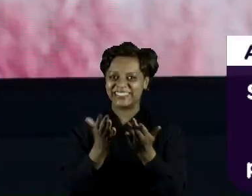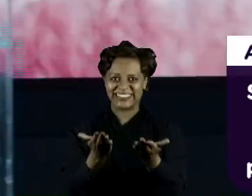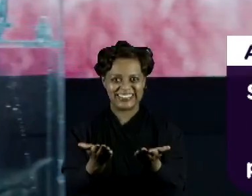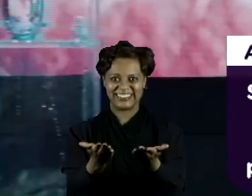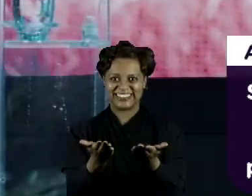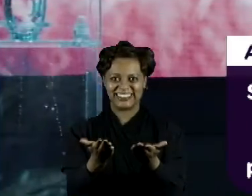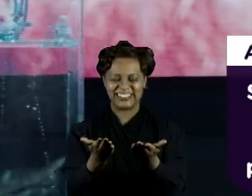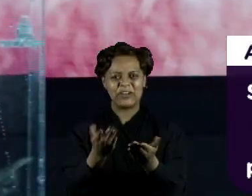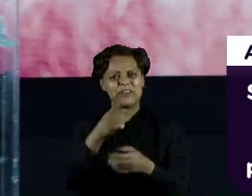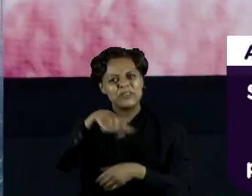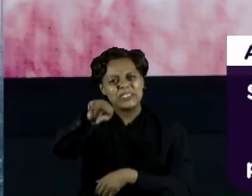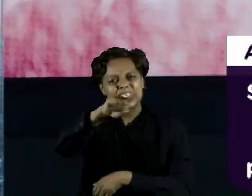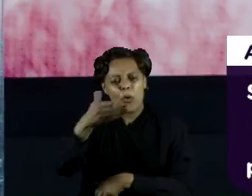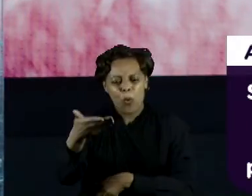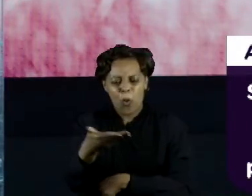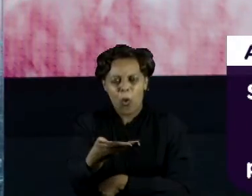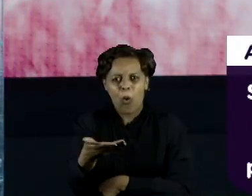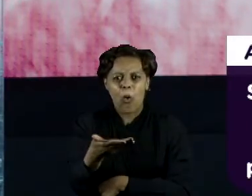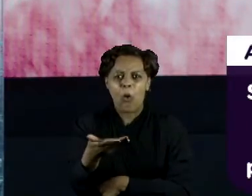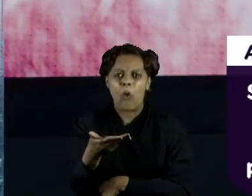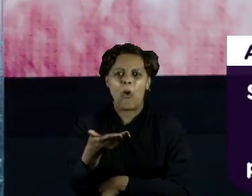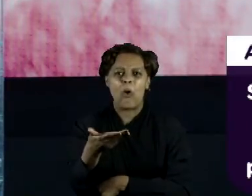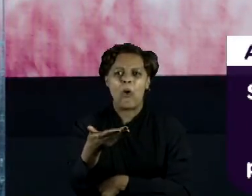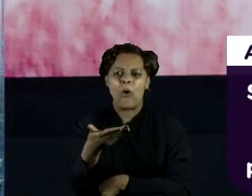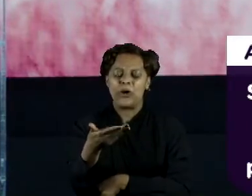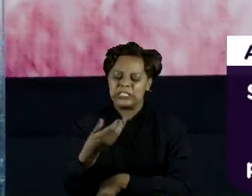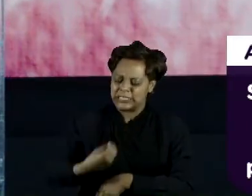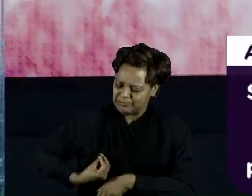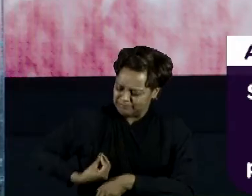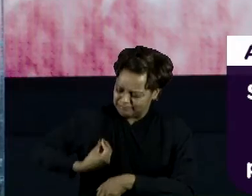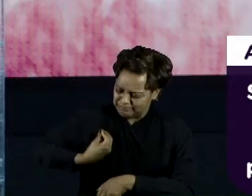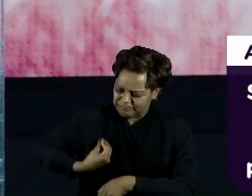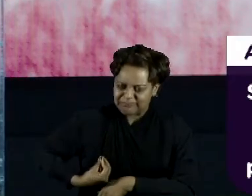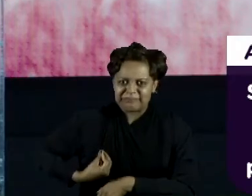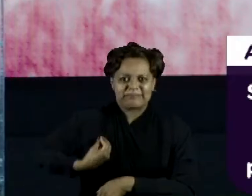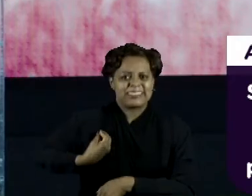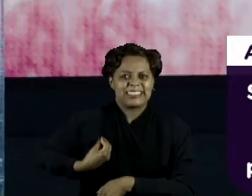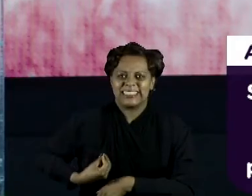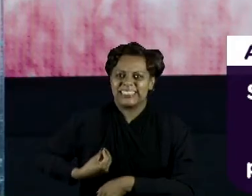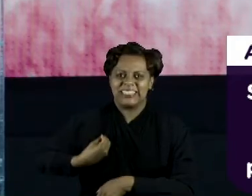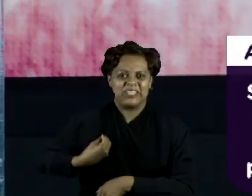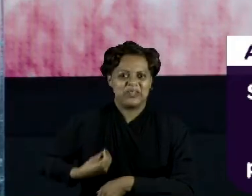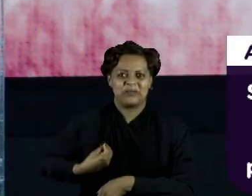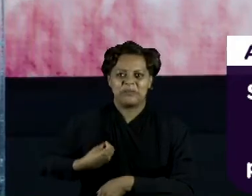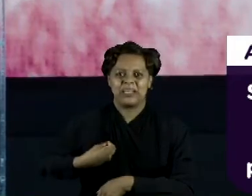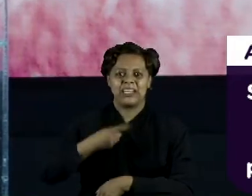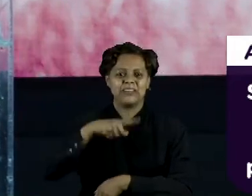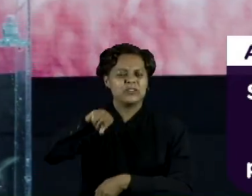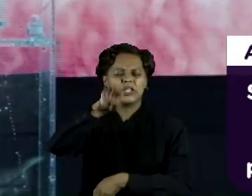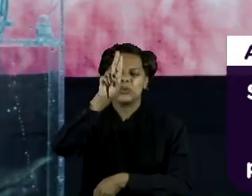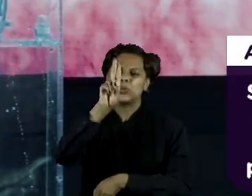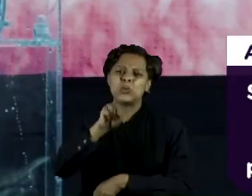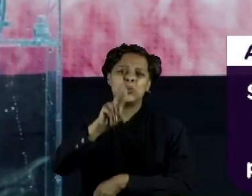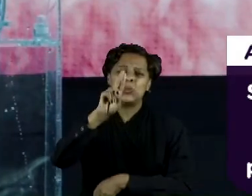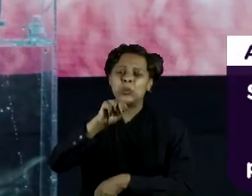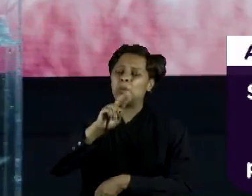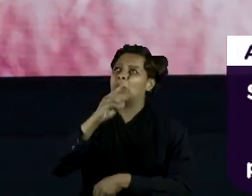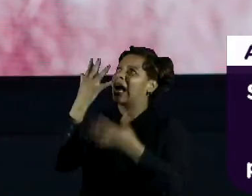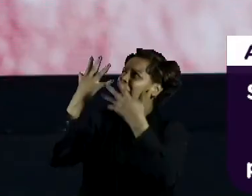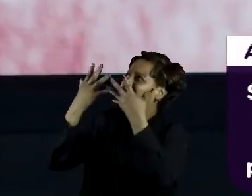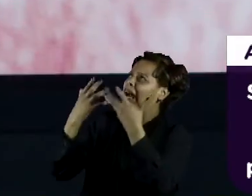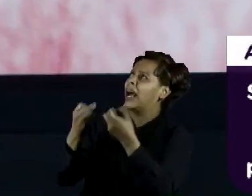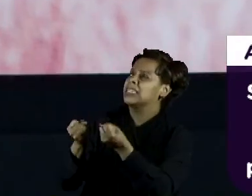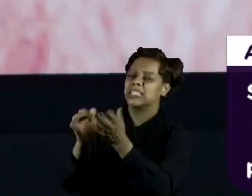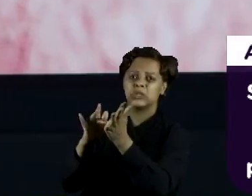Então, se você está aqui hoje, aqui presencialmente, e você nunca tomou essa decisão para valer,